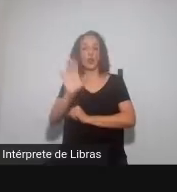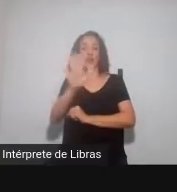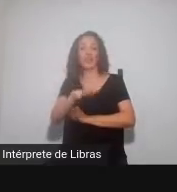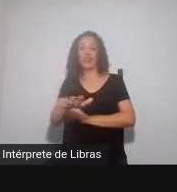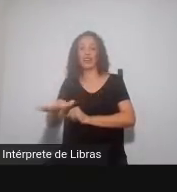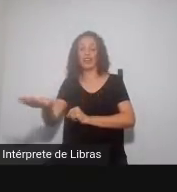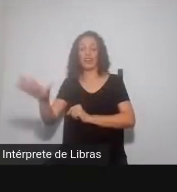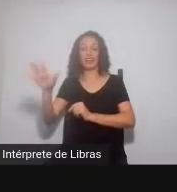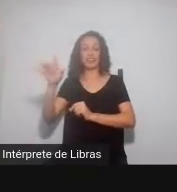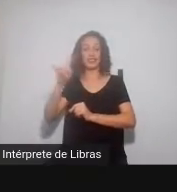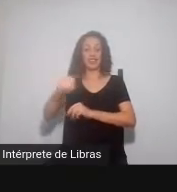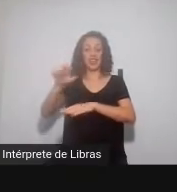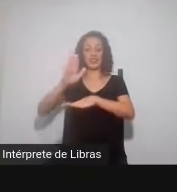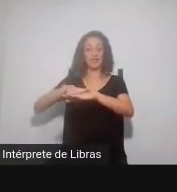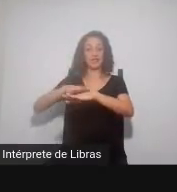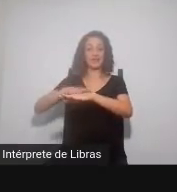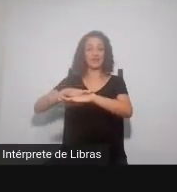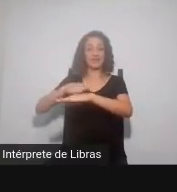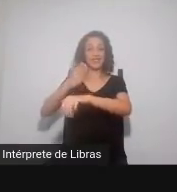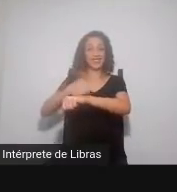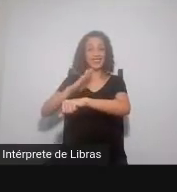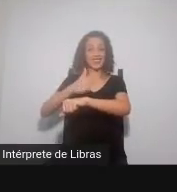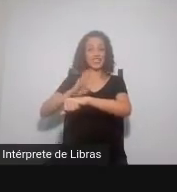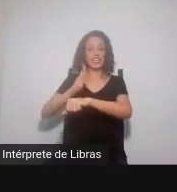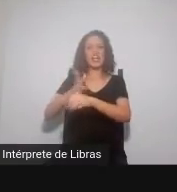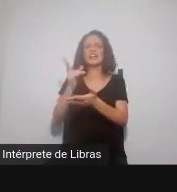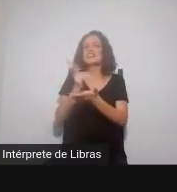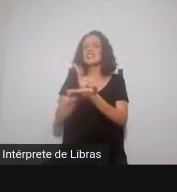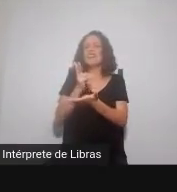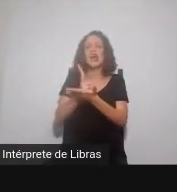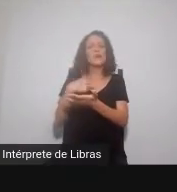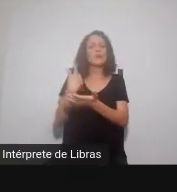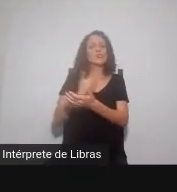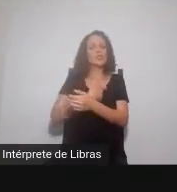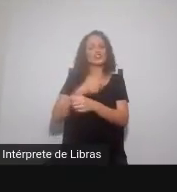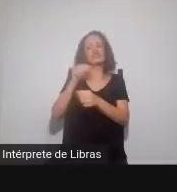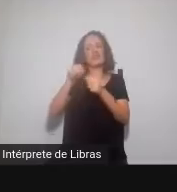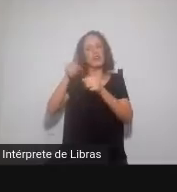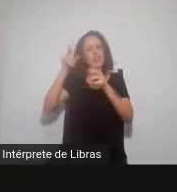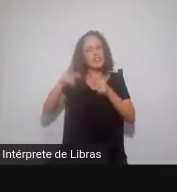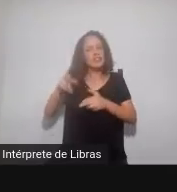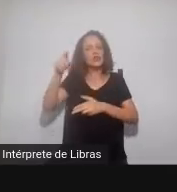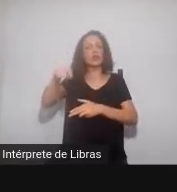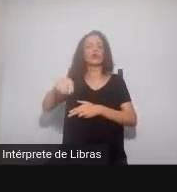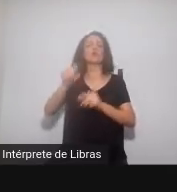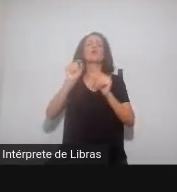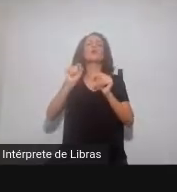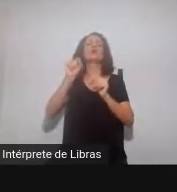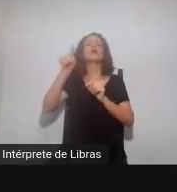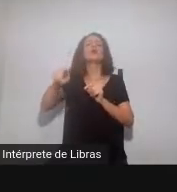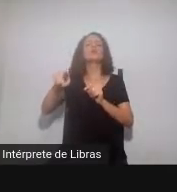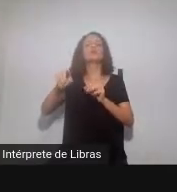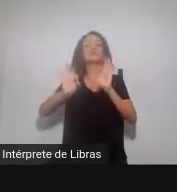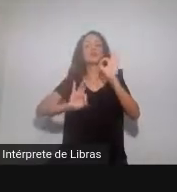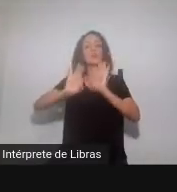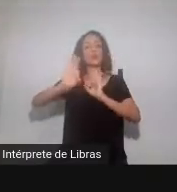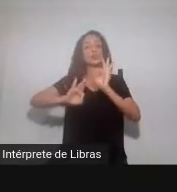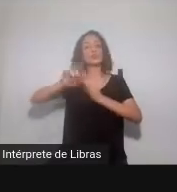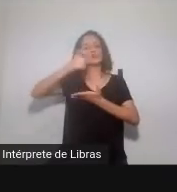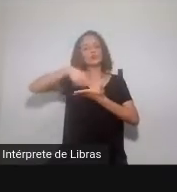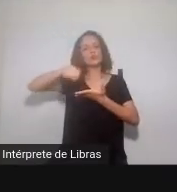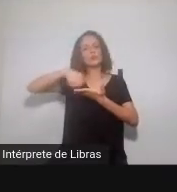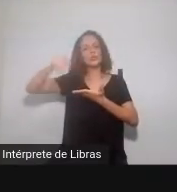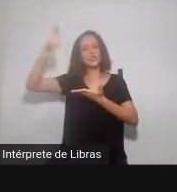faz isso e cada ano ela se renova. O que se trata? É um projeto de reescrita, que as crianças